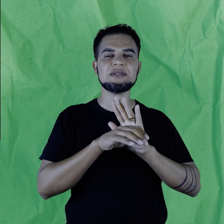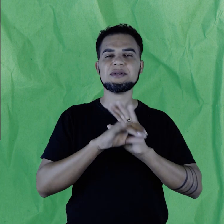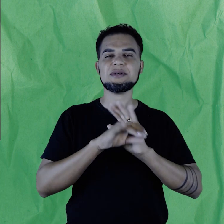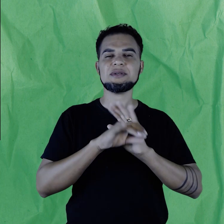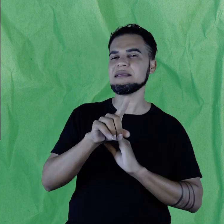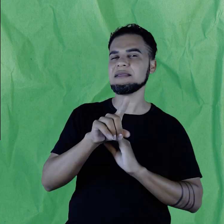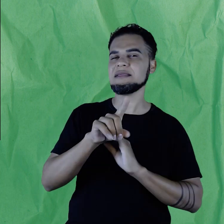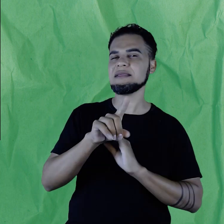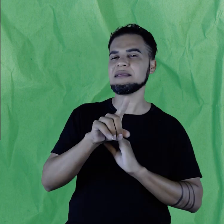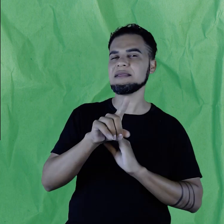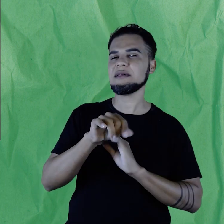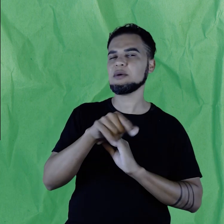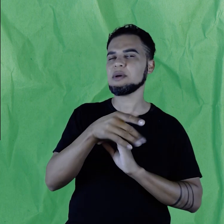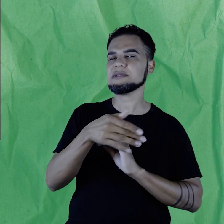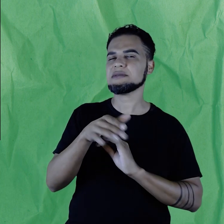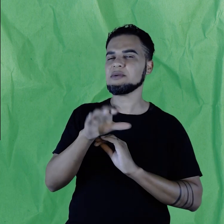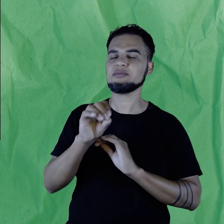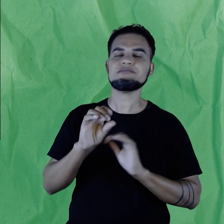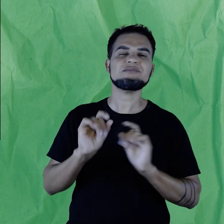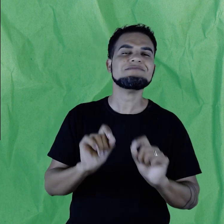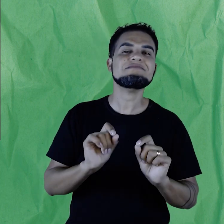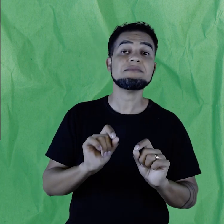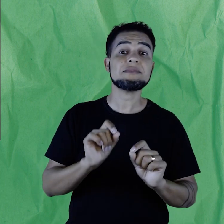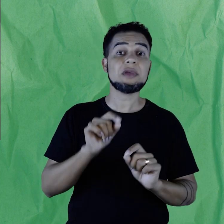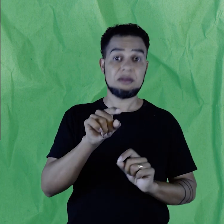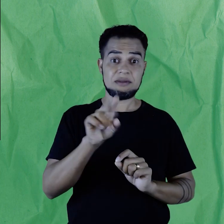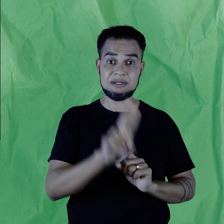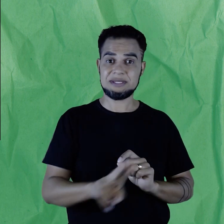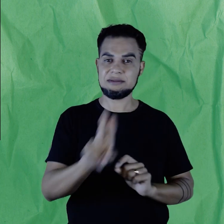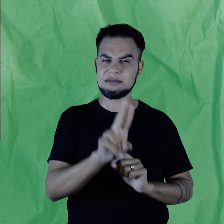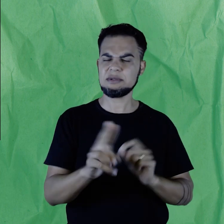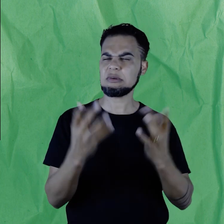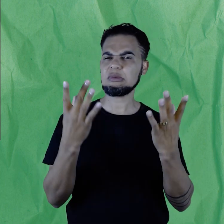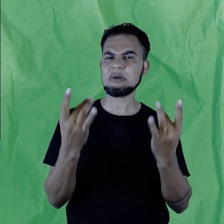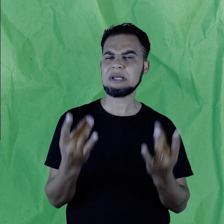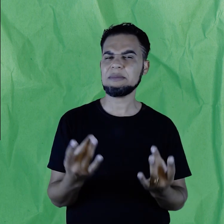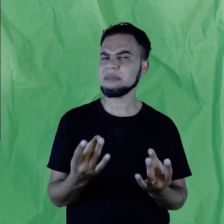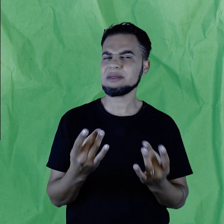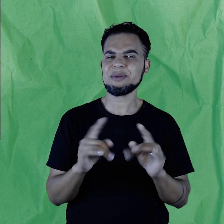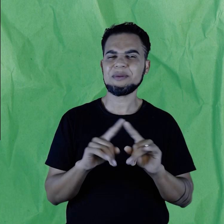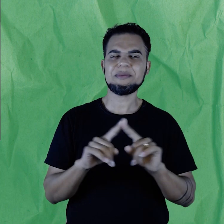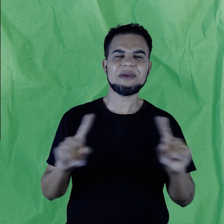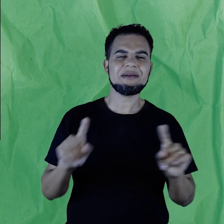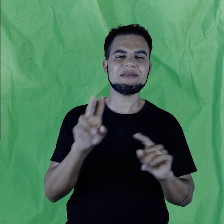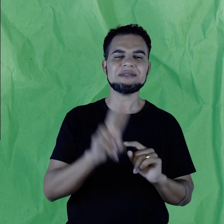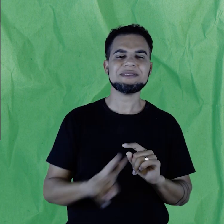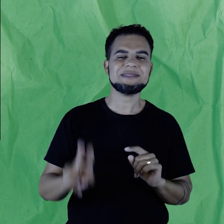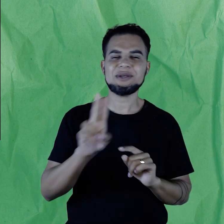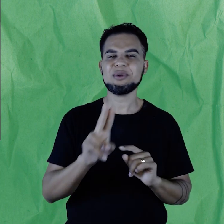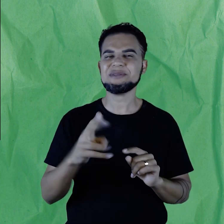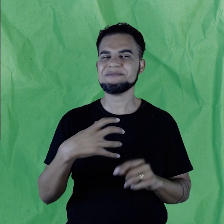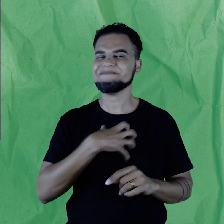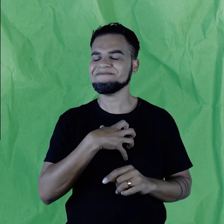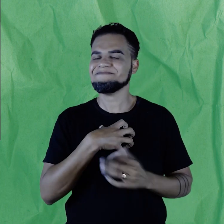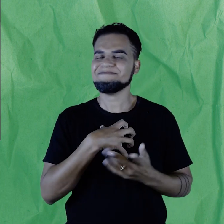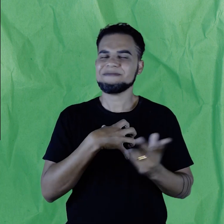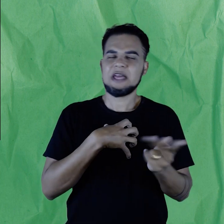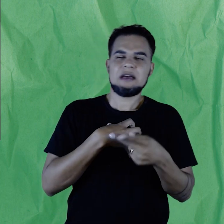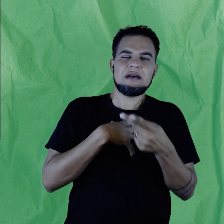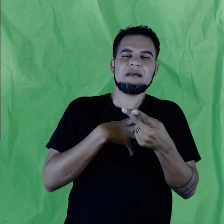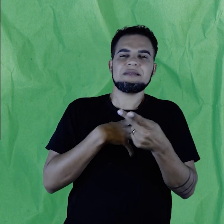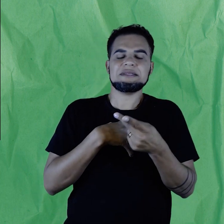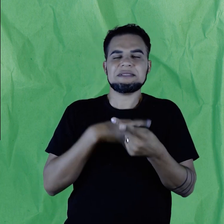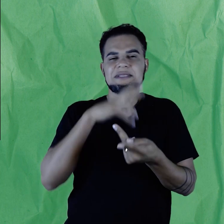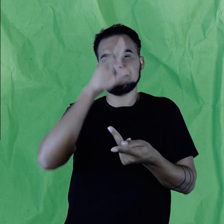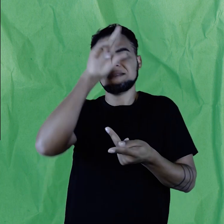de inadequação, que é quando você usa um elemento coesivo, mas você o usa de forma